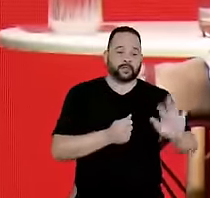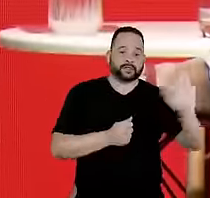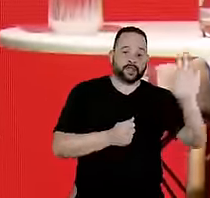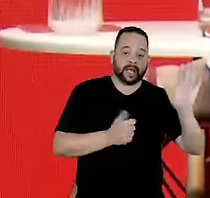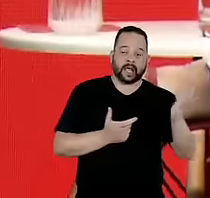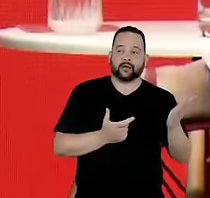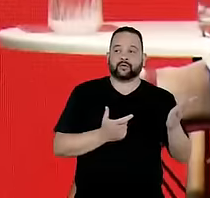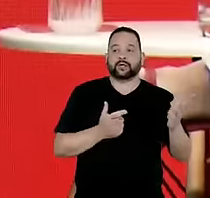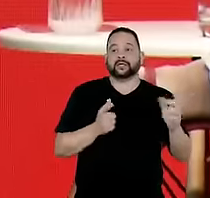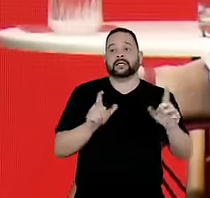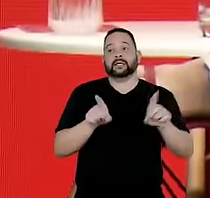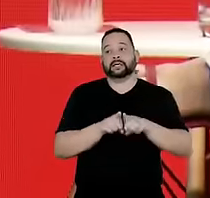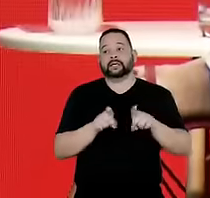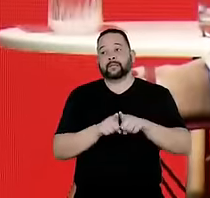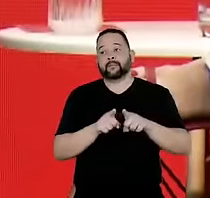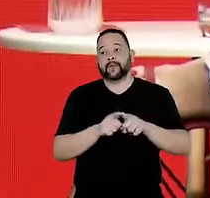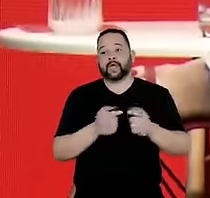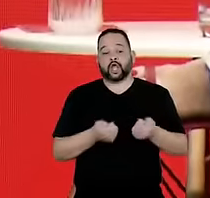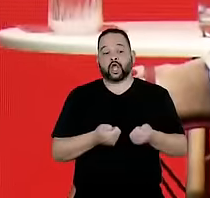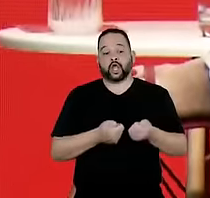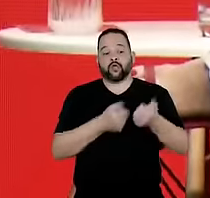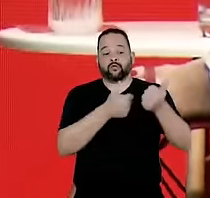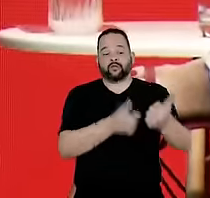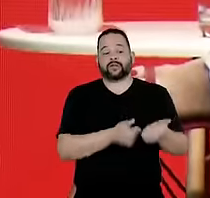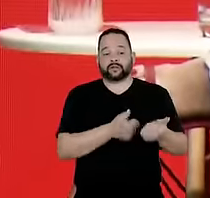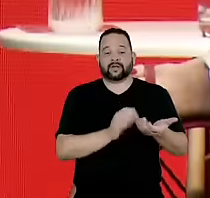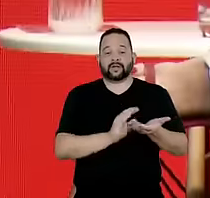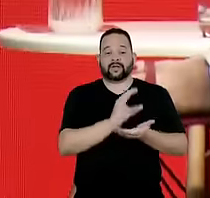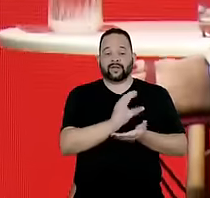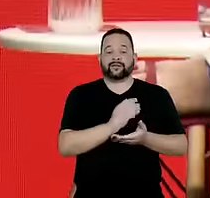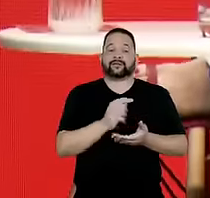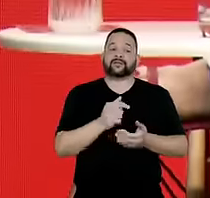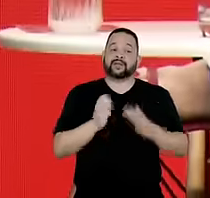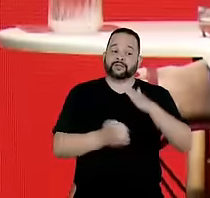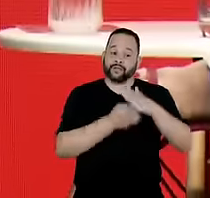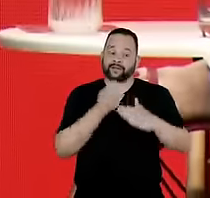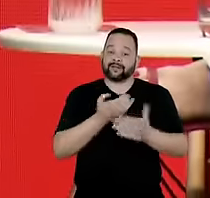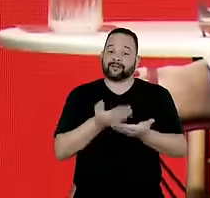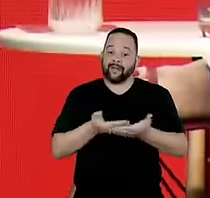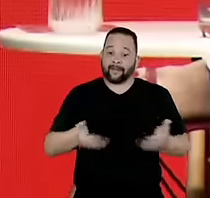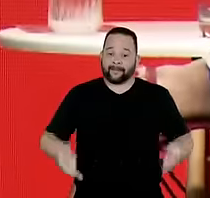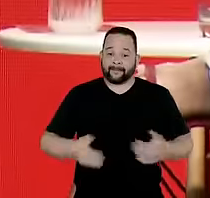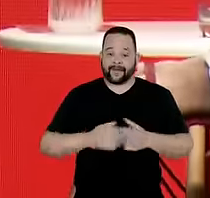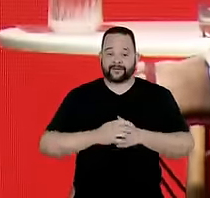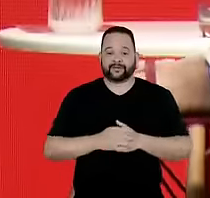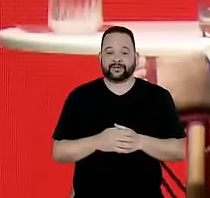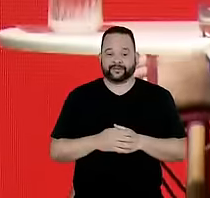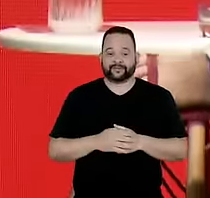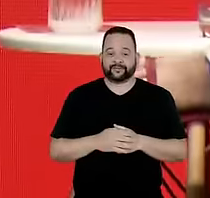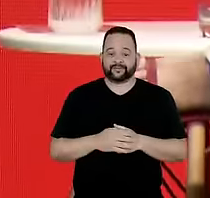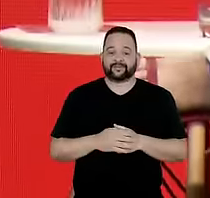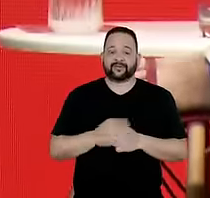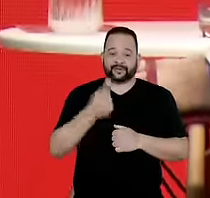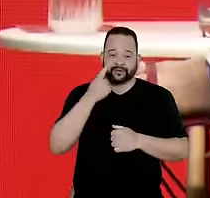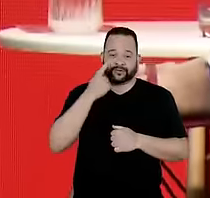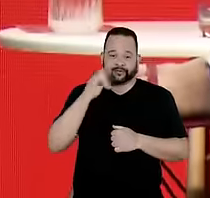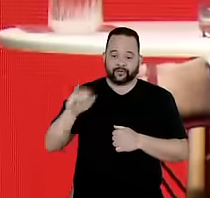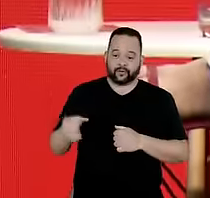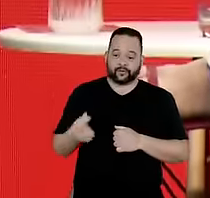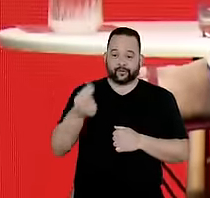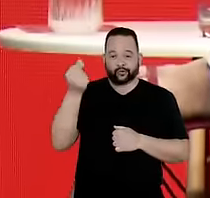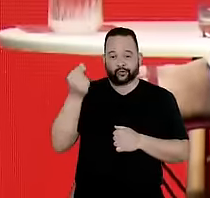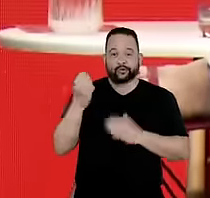esse consumidor essas empresas são que se dão Pior né O que aconteceu que a gente viu nesse movimento de aumento de juros essas empresas perderam